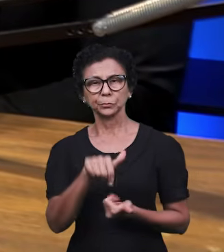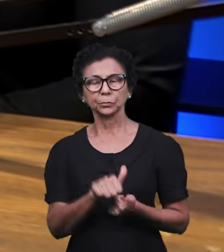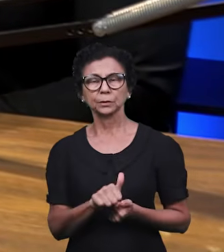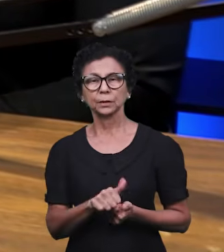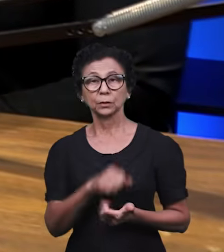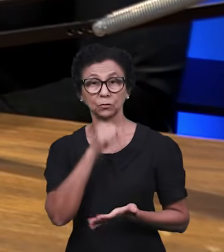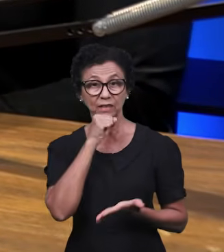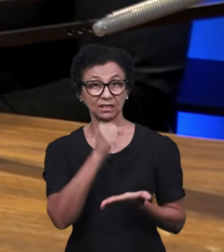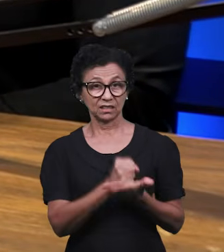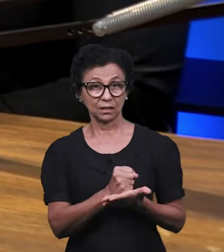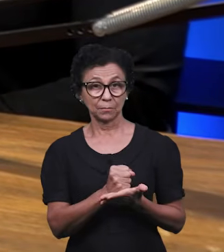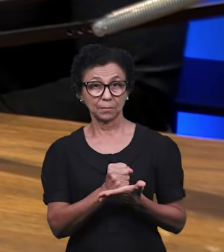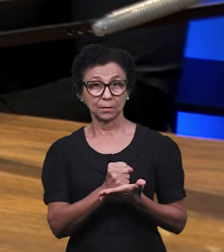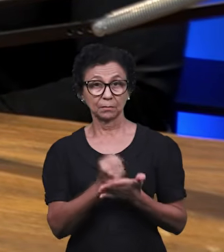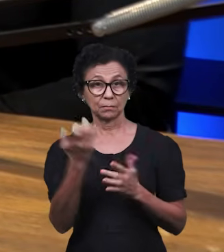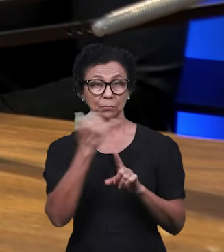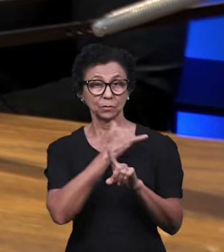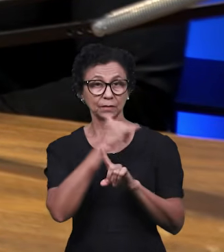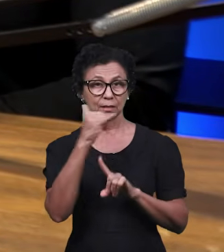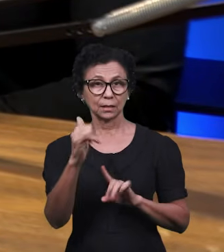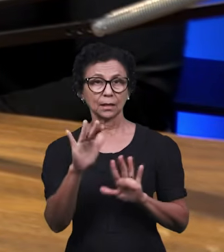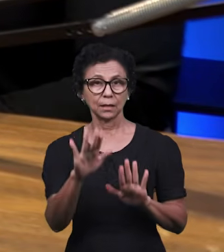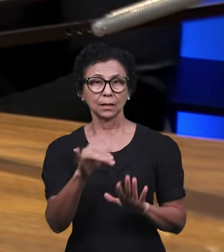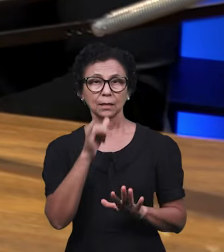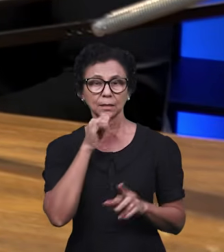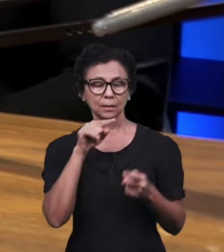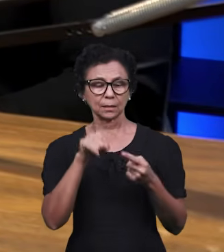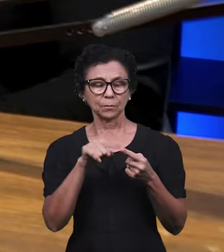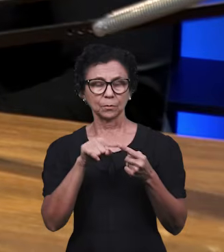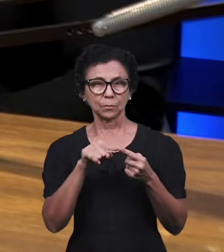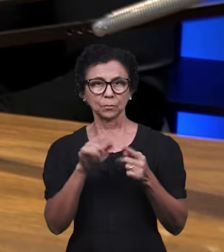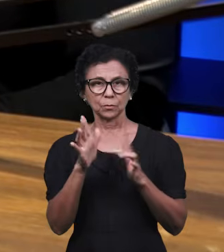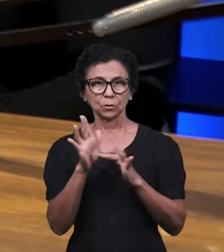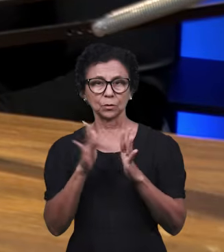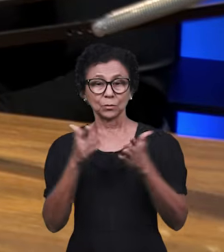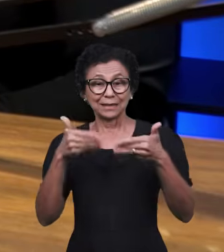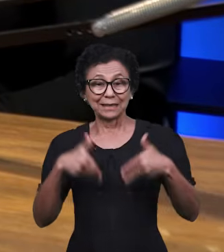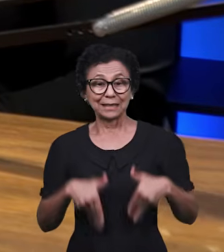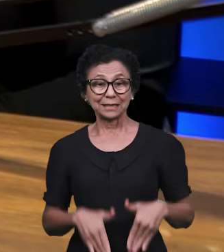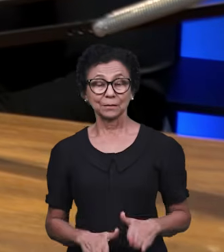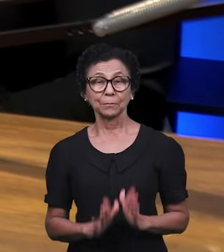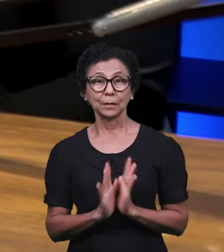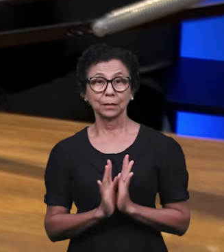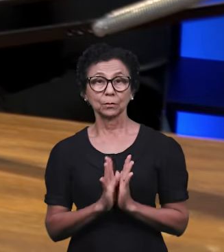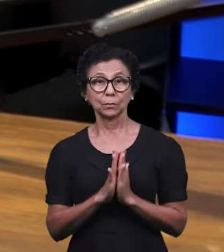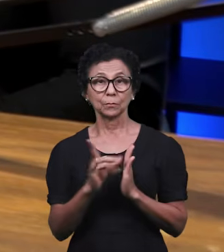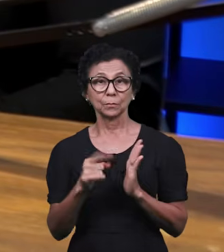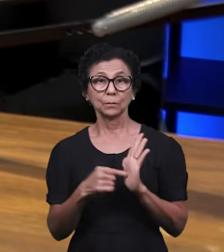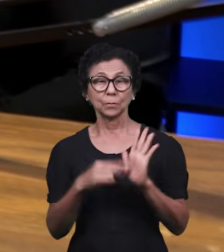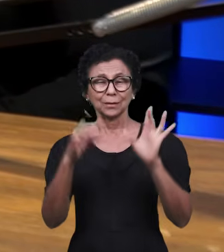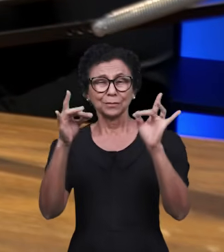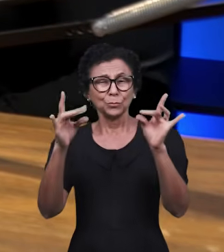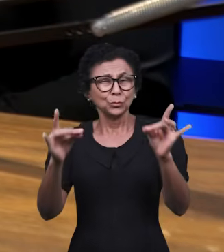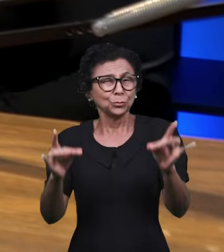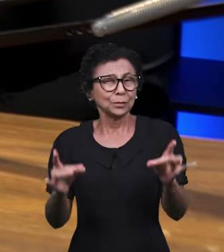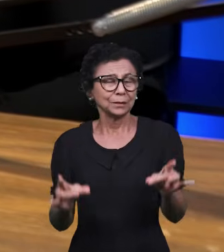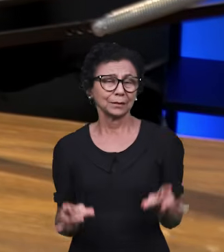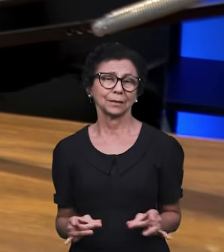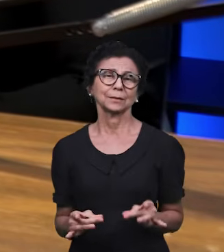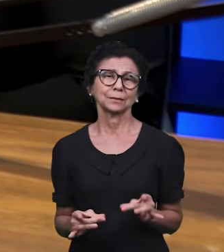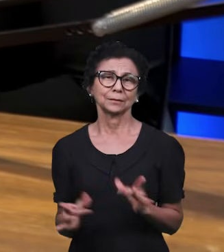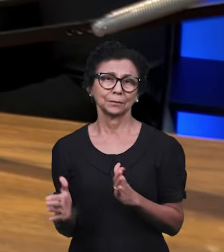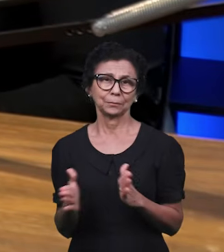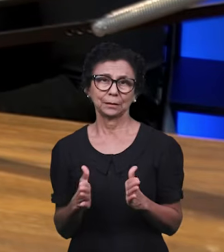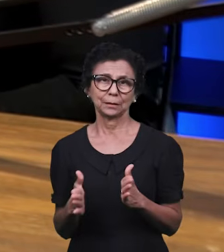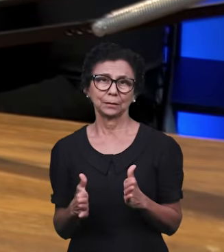a gente pega, por exemplo, o nascimento de Jesus, nós vemos a riqueza de detalhes que a palavra ela dá sobre o nascimento de Jesus, né? Tem esse